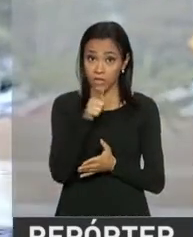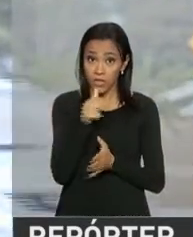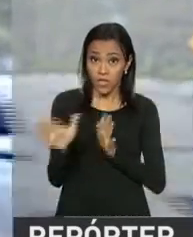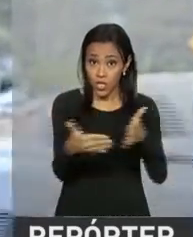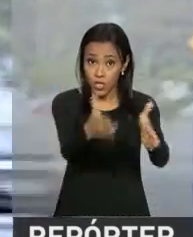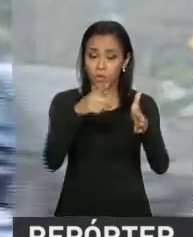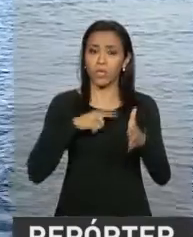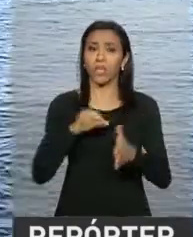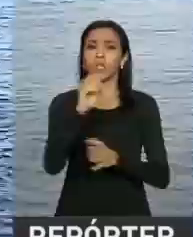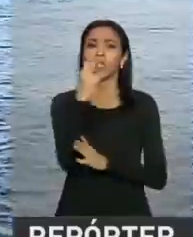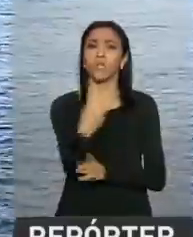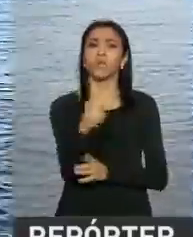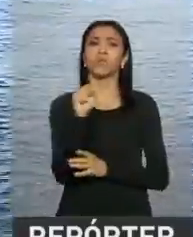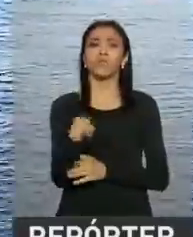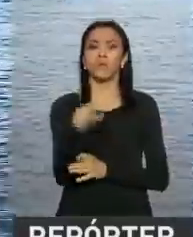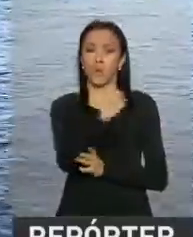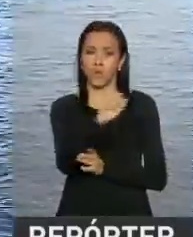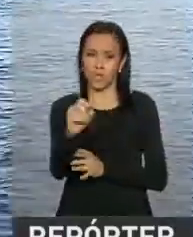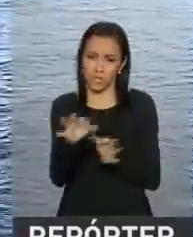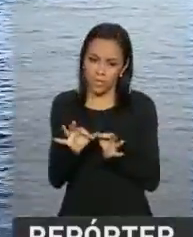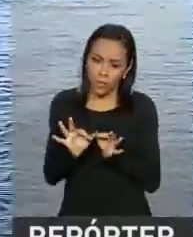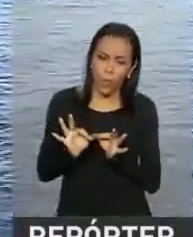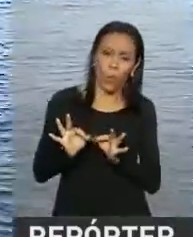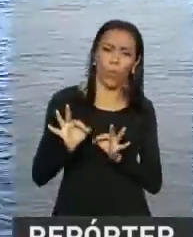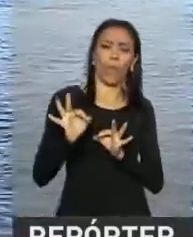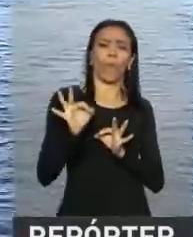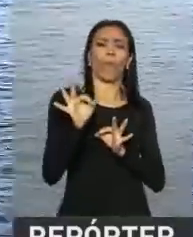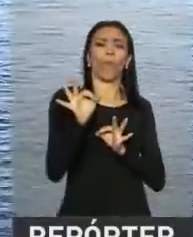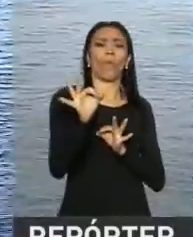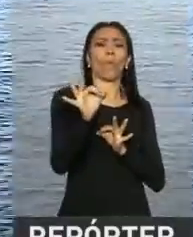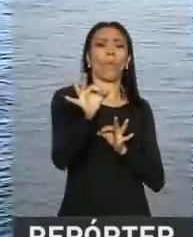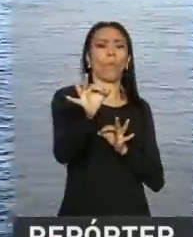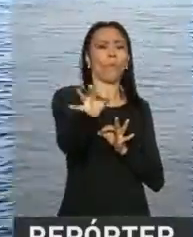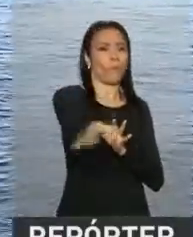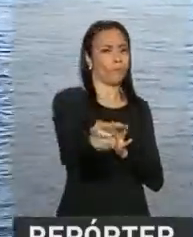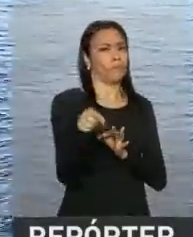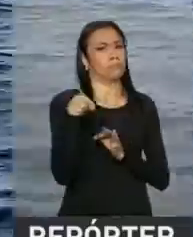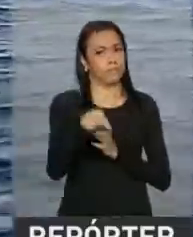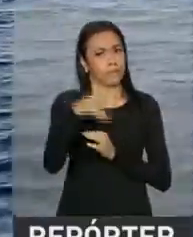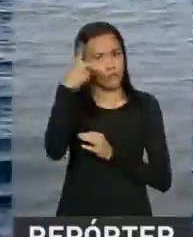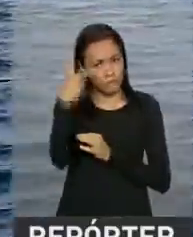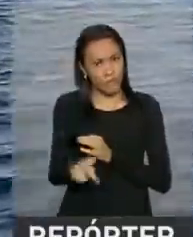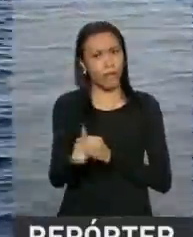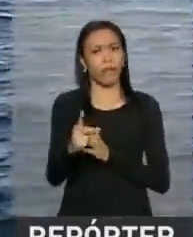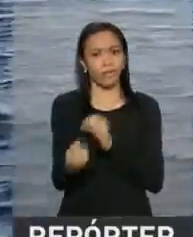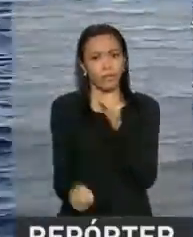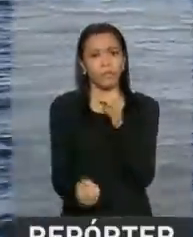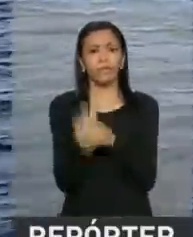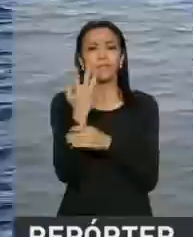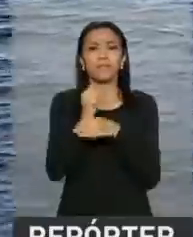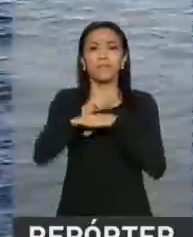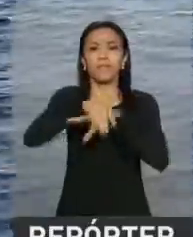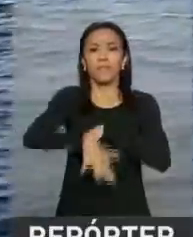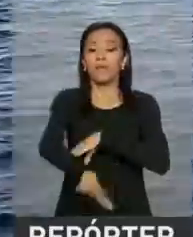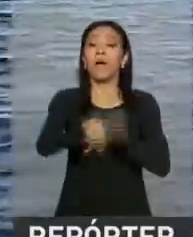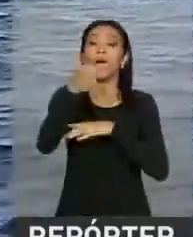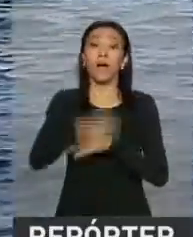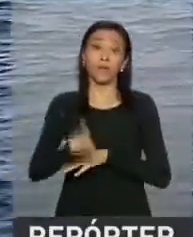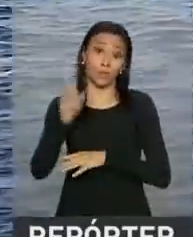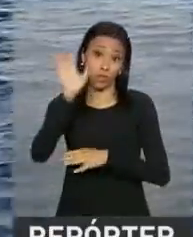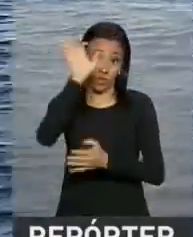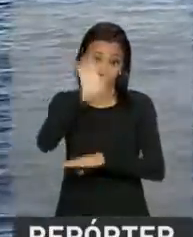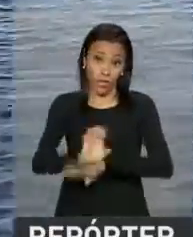tem 2.800 quilômetros e o mais importante é o rio é o maior rio totalmente brasileiro ele nasce em minas gerais e deságua